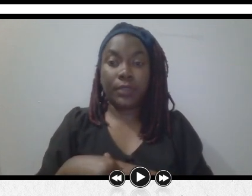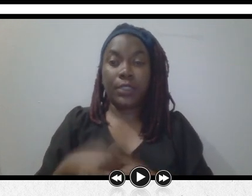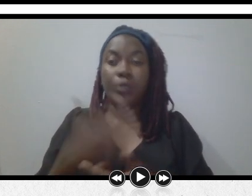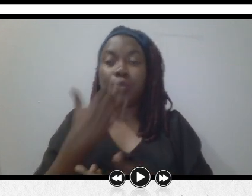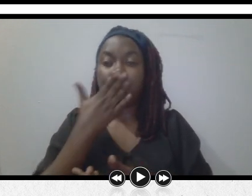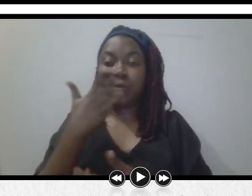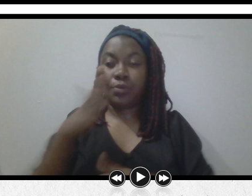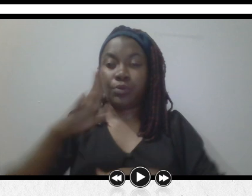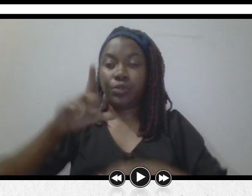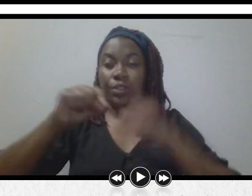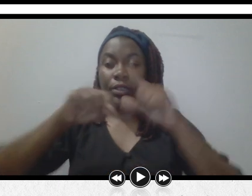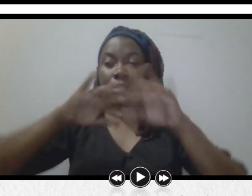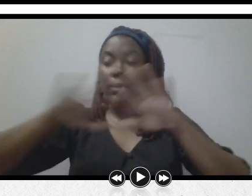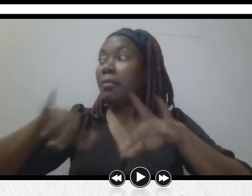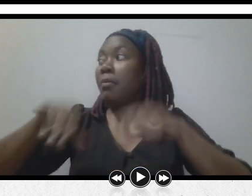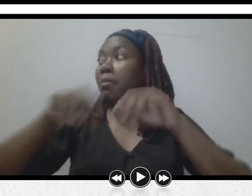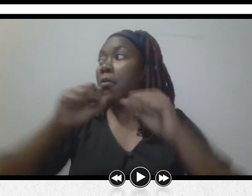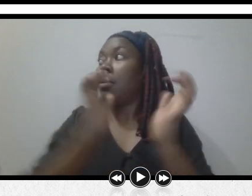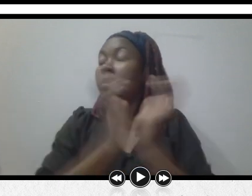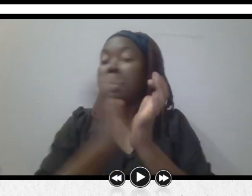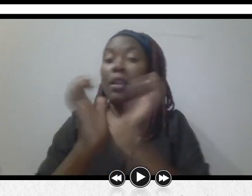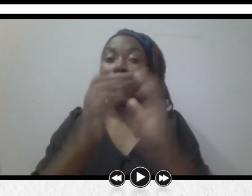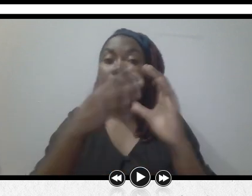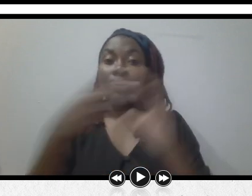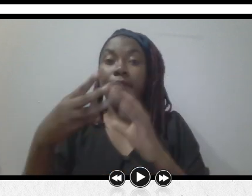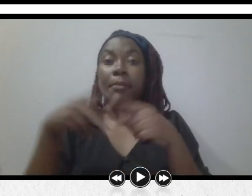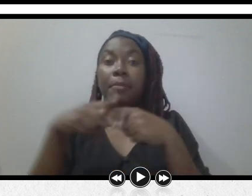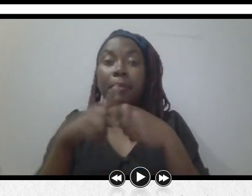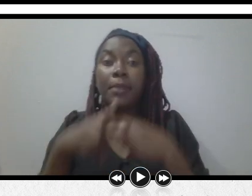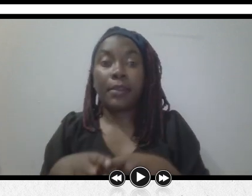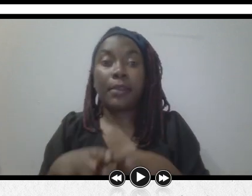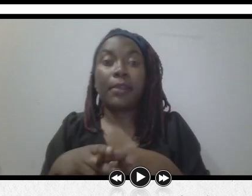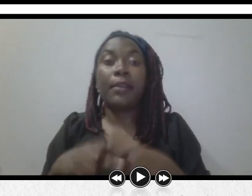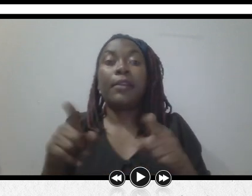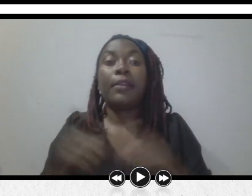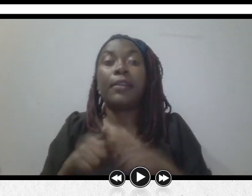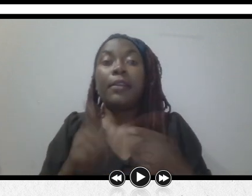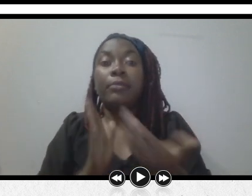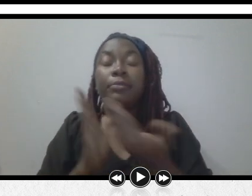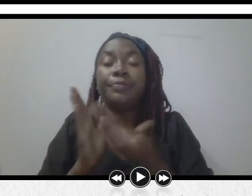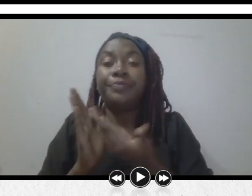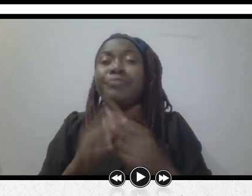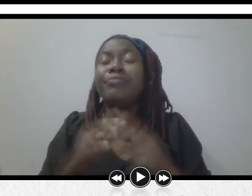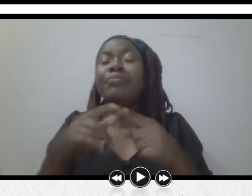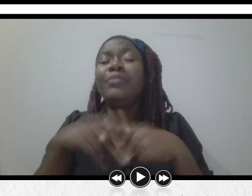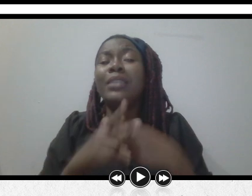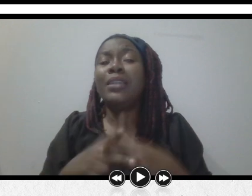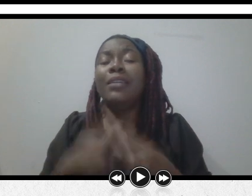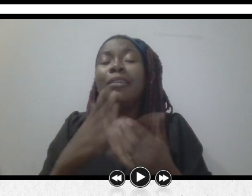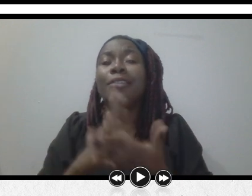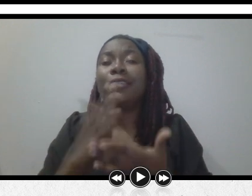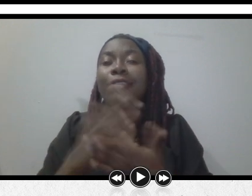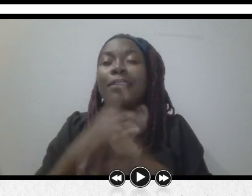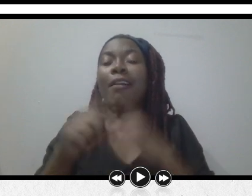Quanto ao tipo de separação, elas podem ser classificadas em mecânica e manual.